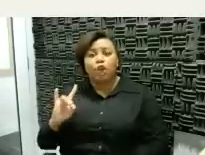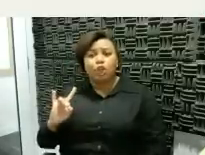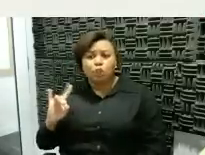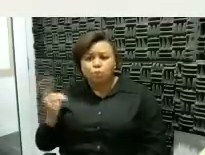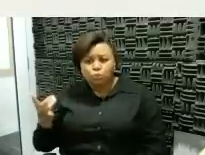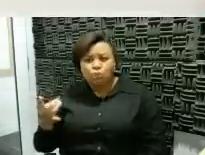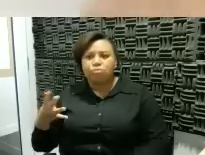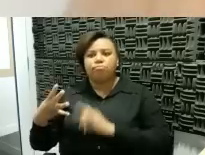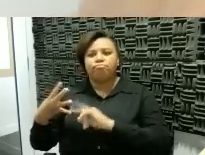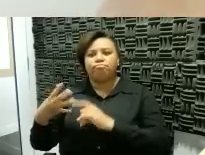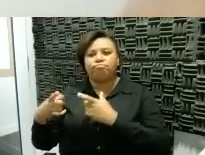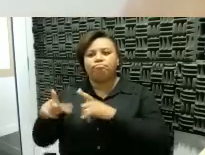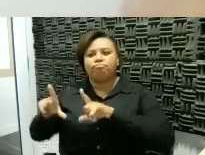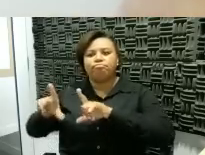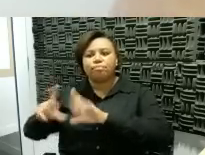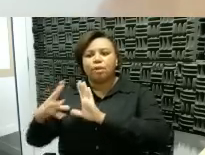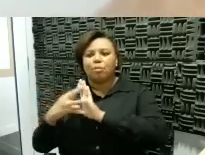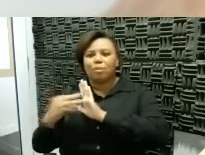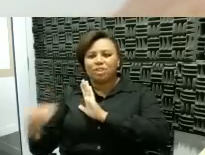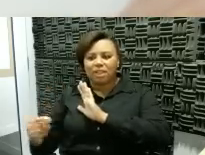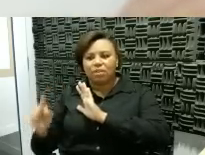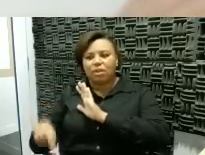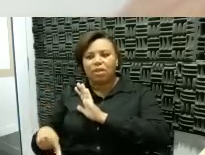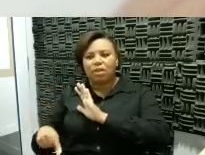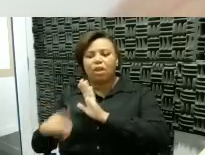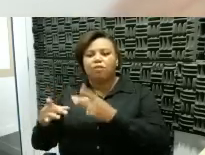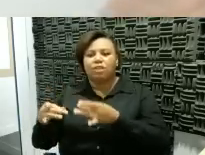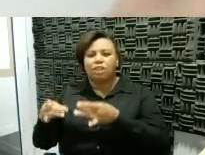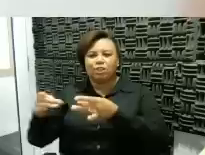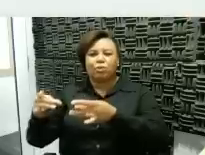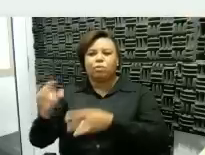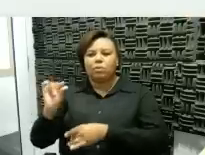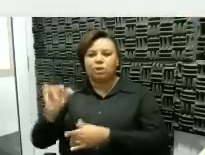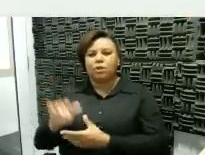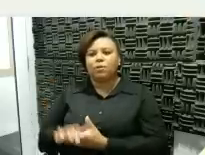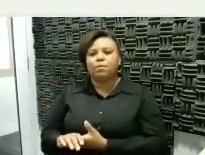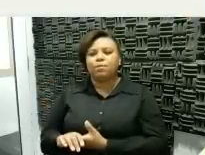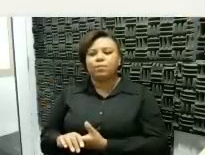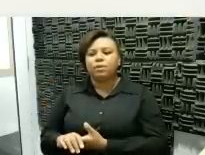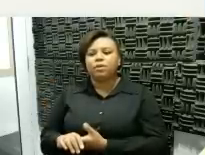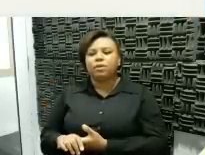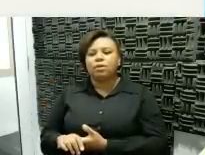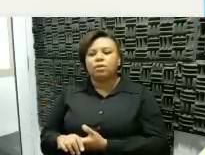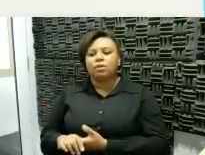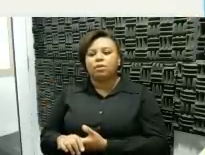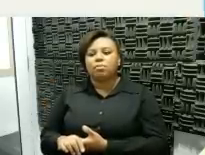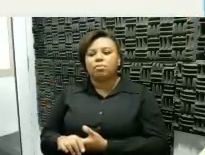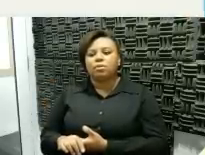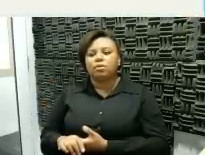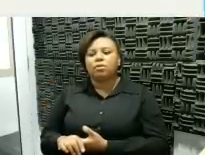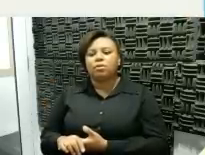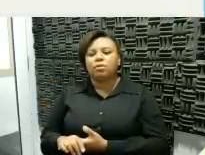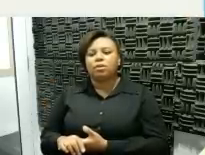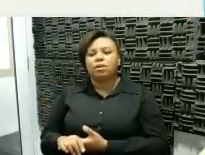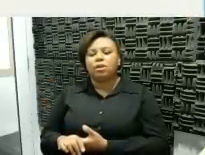eu vou ter que colocar um pouquinho mais para cima porque Vou tapar ali segregação senão vocês não vão ver seria o que é inclusão de fato Ou